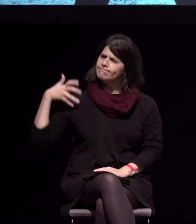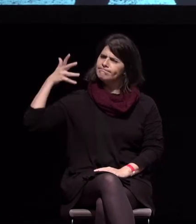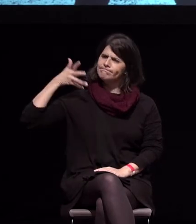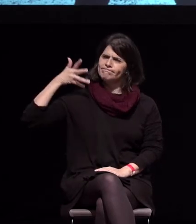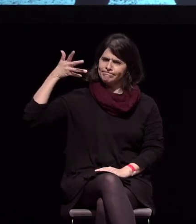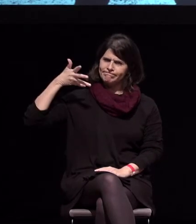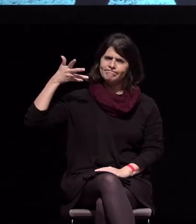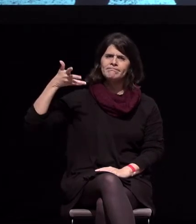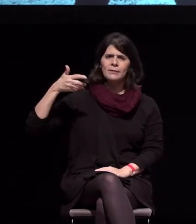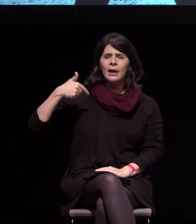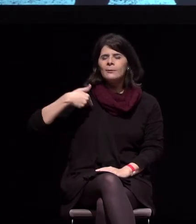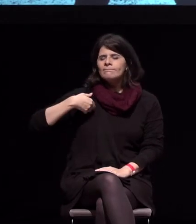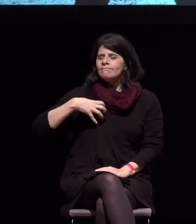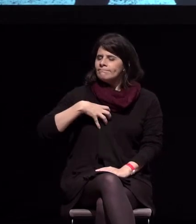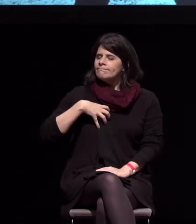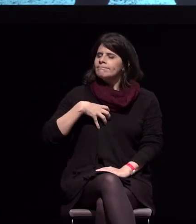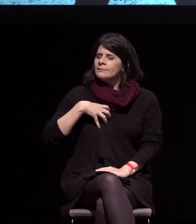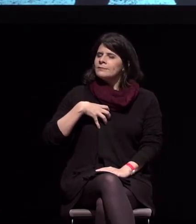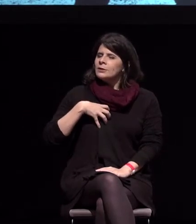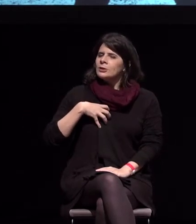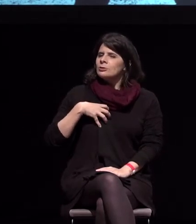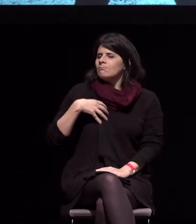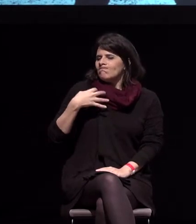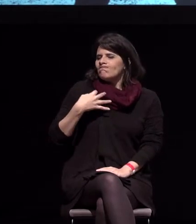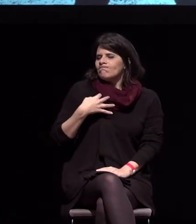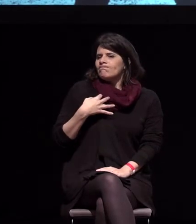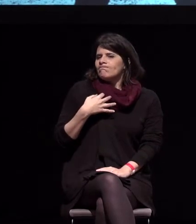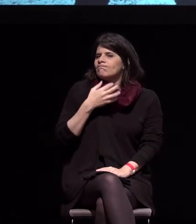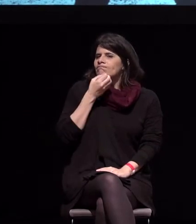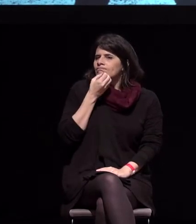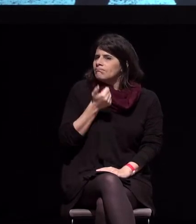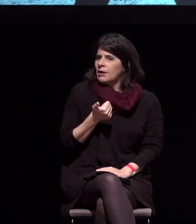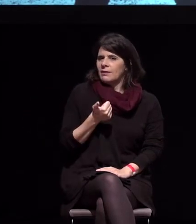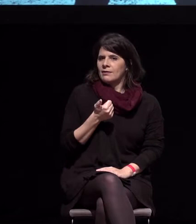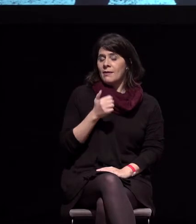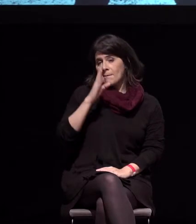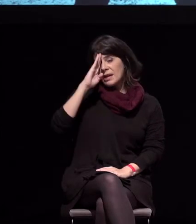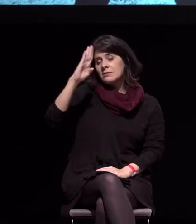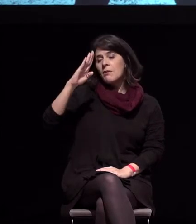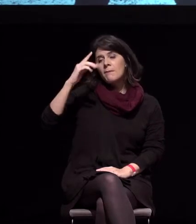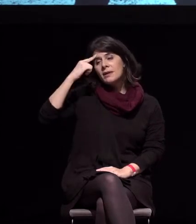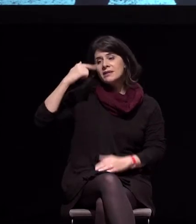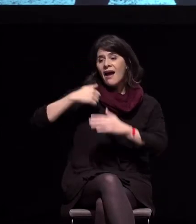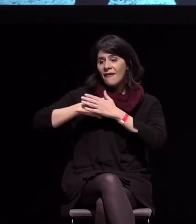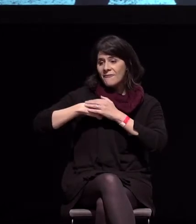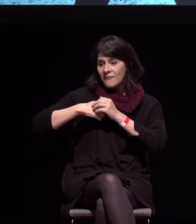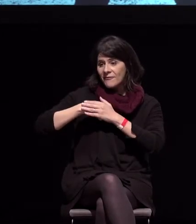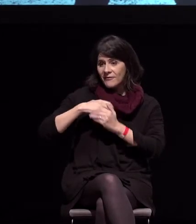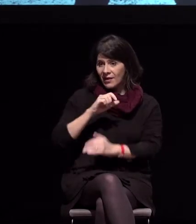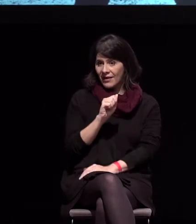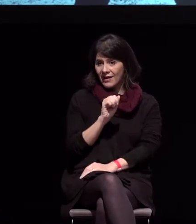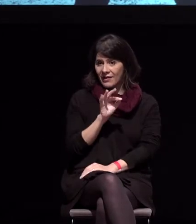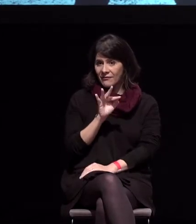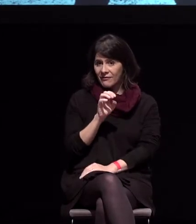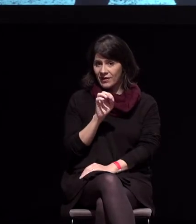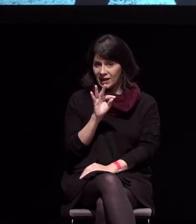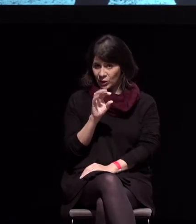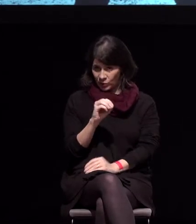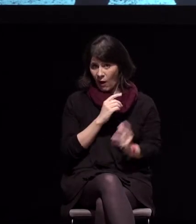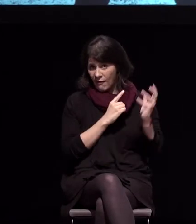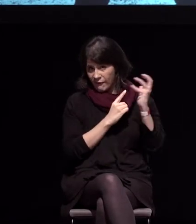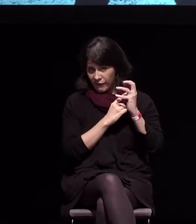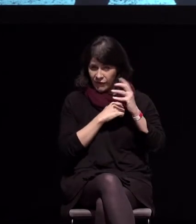fala, especialmente sobre a perspectiva do afeto. Eu acredito muito nisso, eu até me emocionei, porque é uma coisa que realmente faz todo sentido para